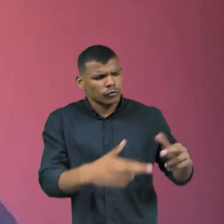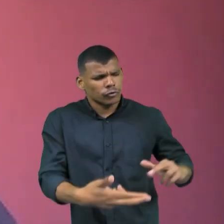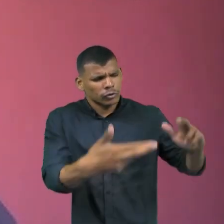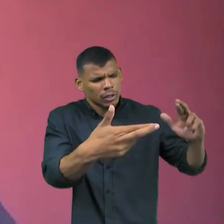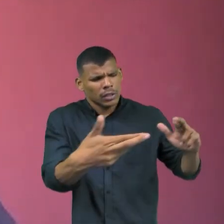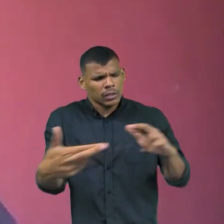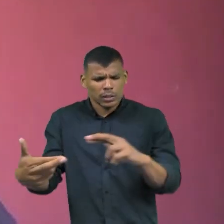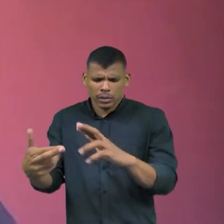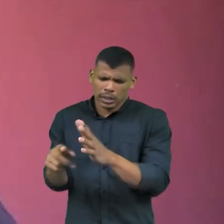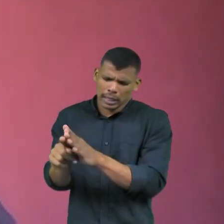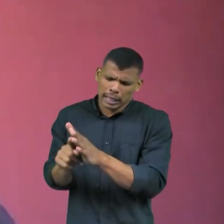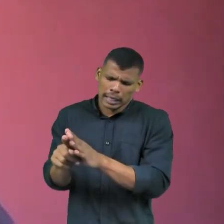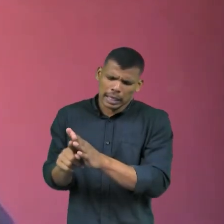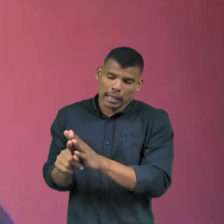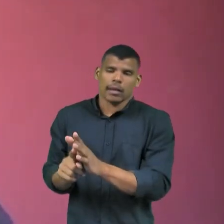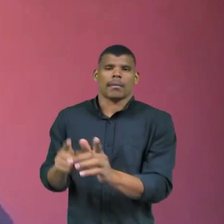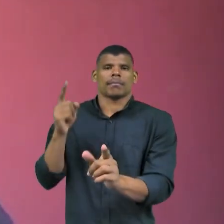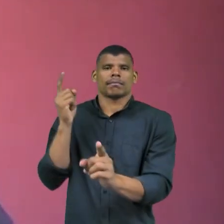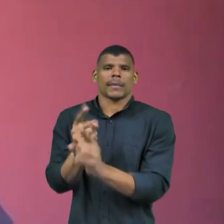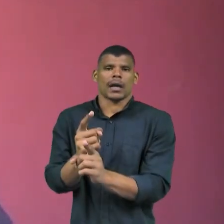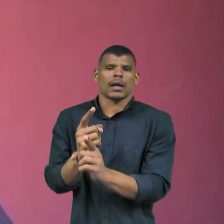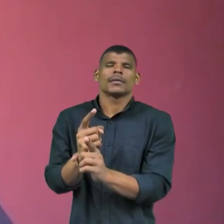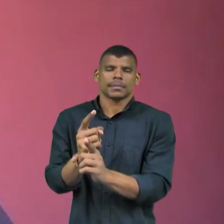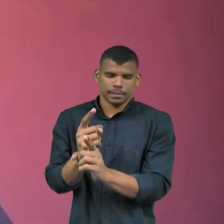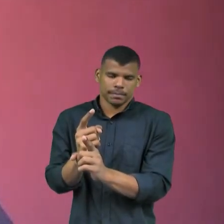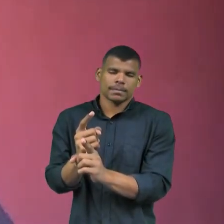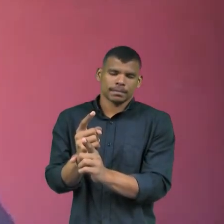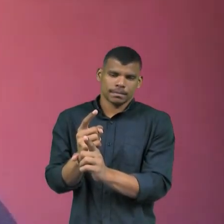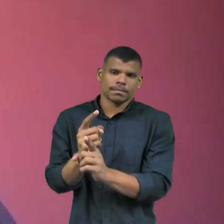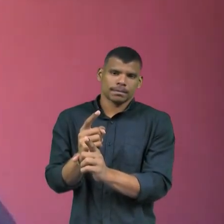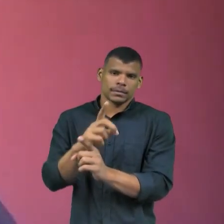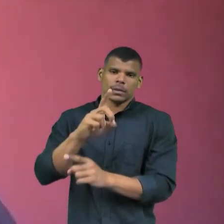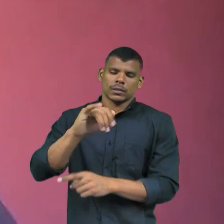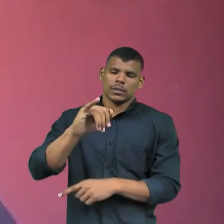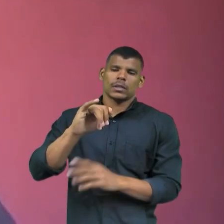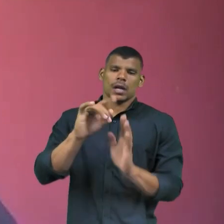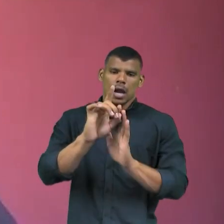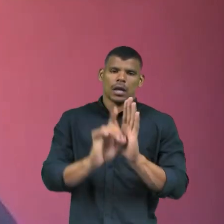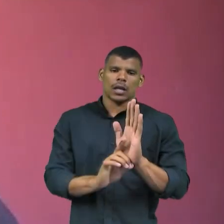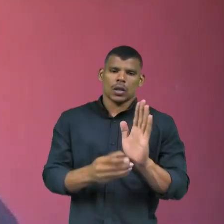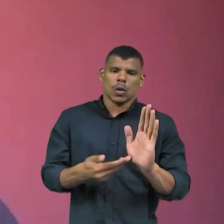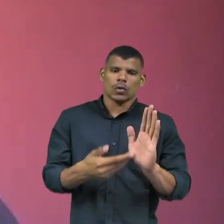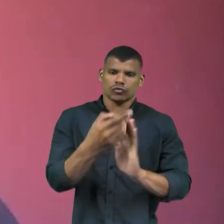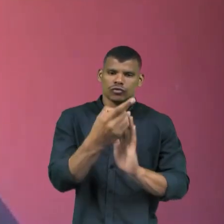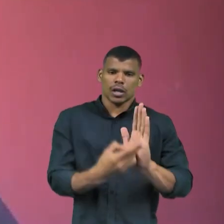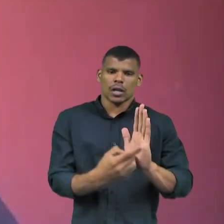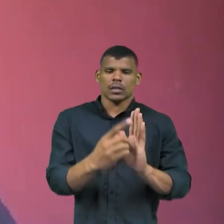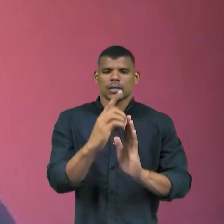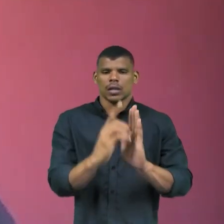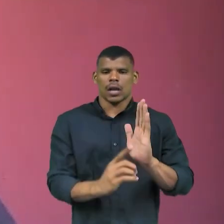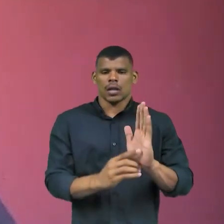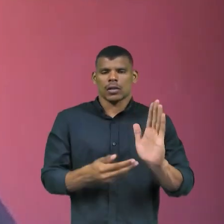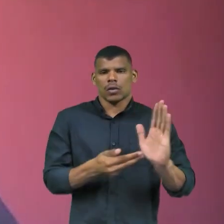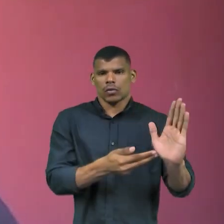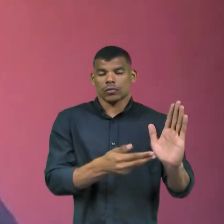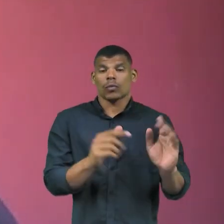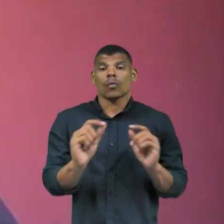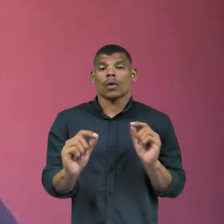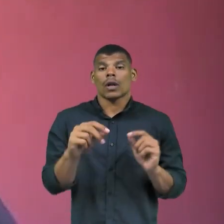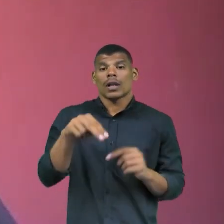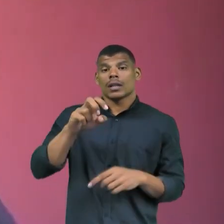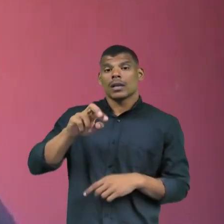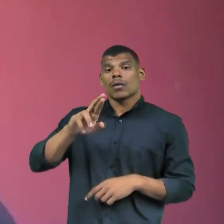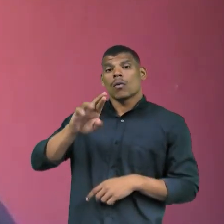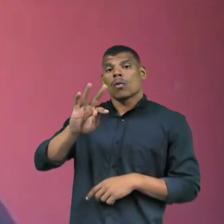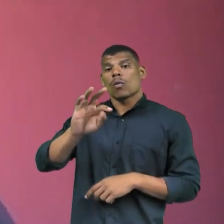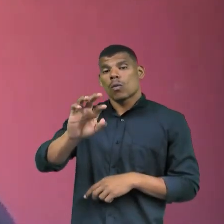feito o exame. Após alguns meses, saiu o diagnóstico. É o diagnóstico do neurodesenvolvimento com